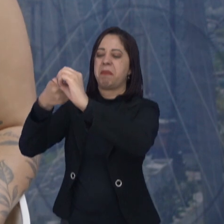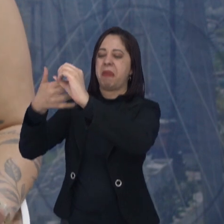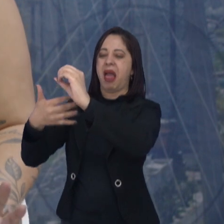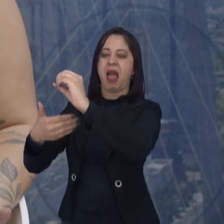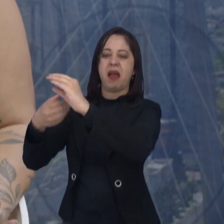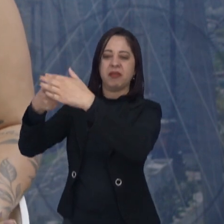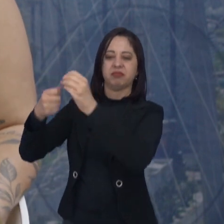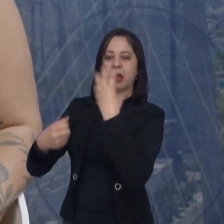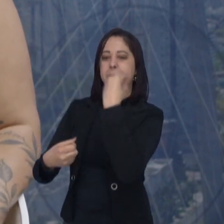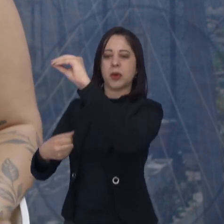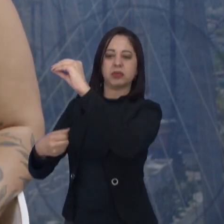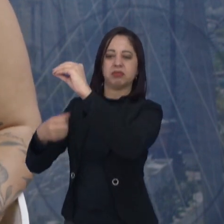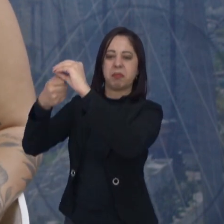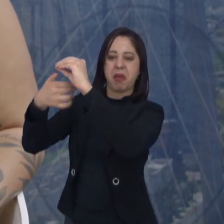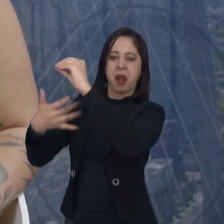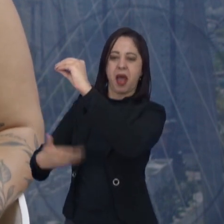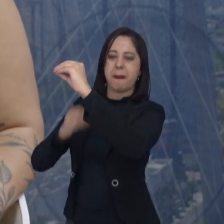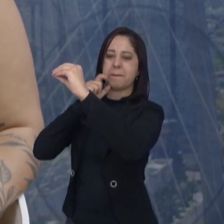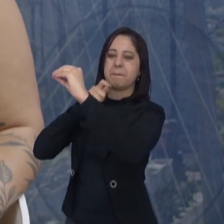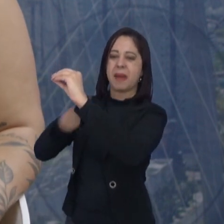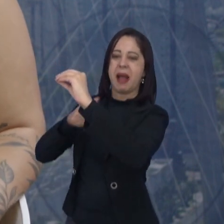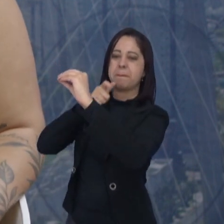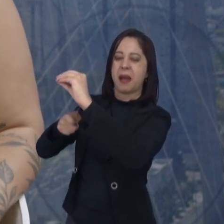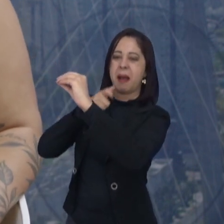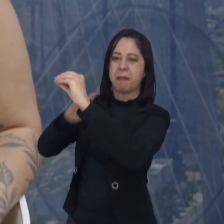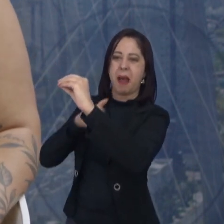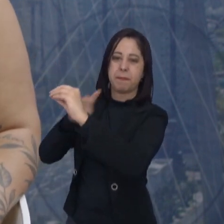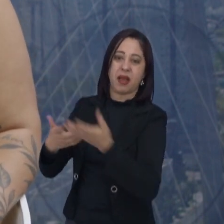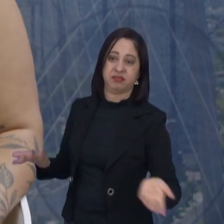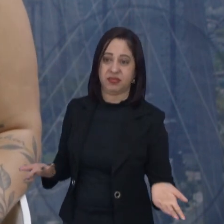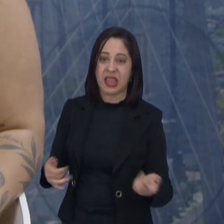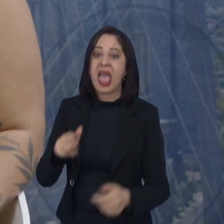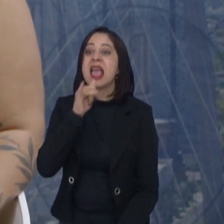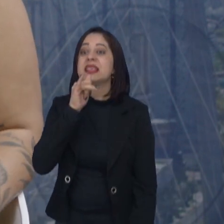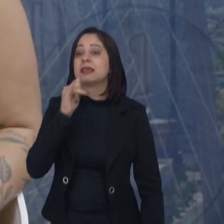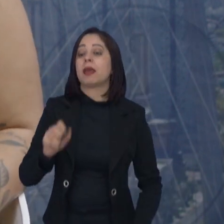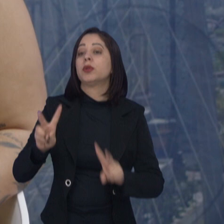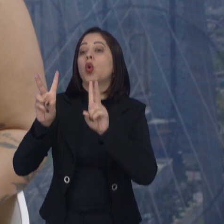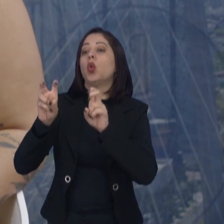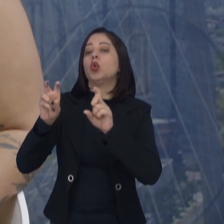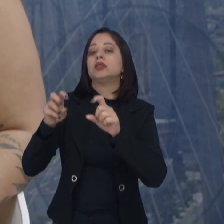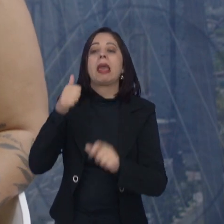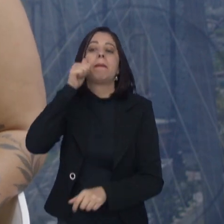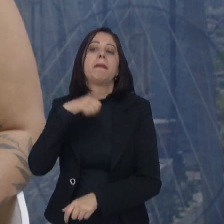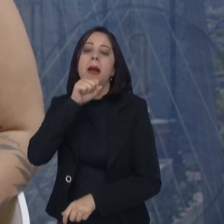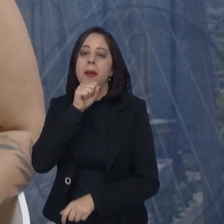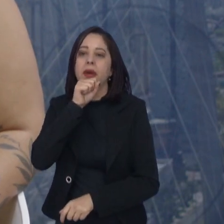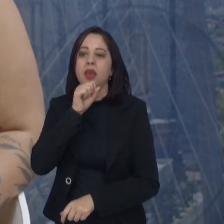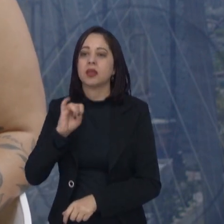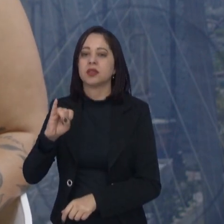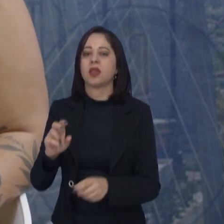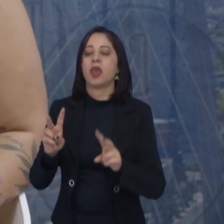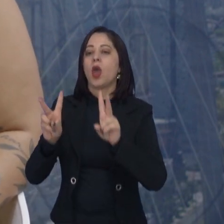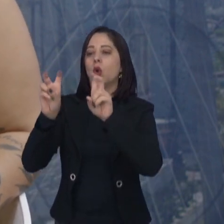aí você recebe uma outra coisa, ou você acaba hoje maternidade, algo que dá muita polêmica, você dá a sua opinião sobre a amamentação, e